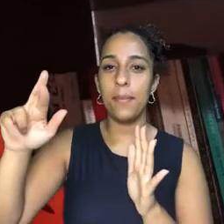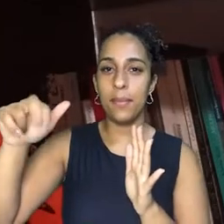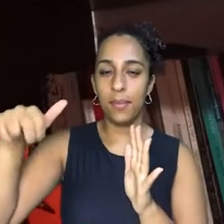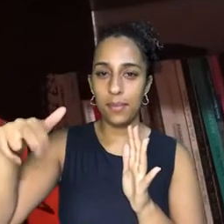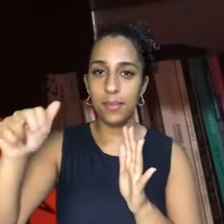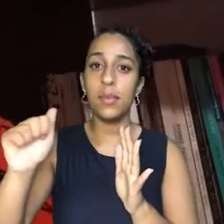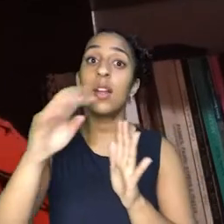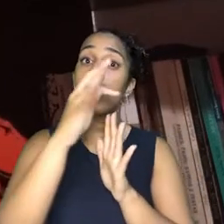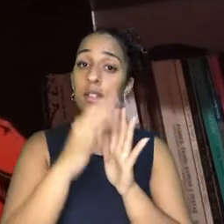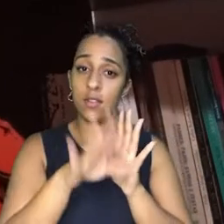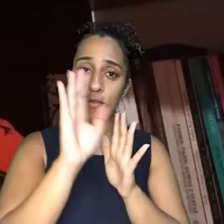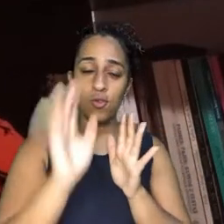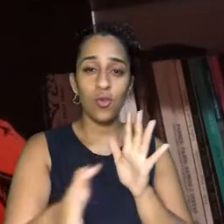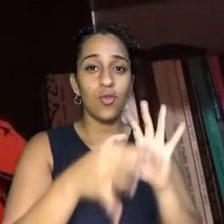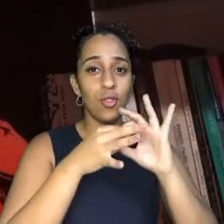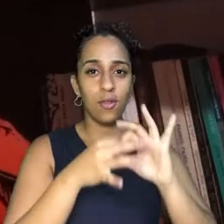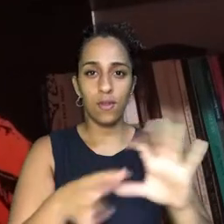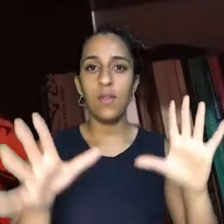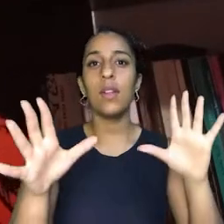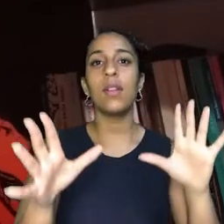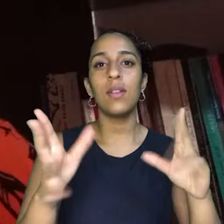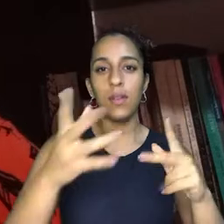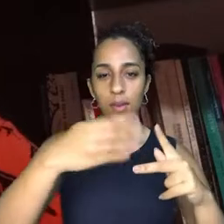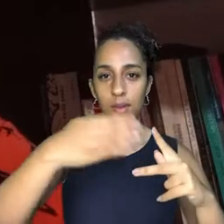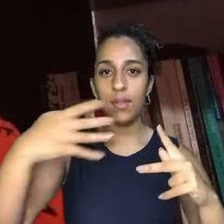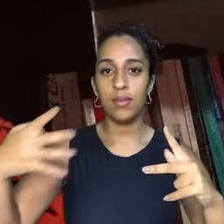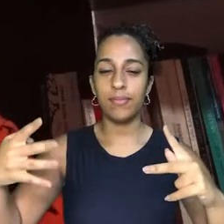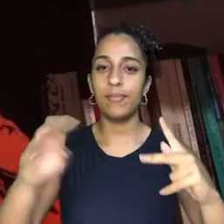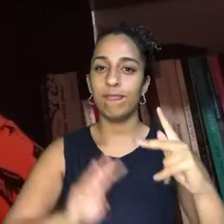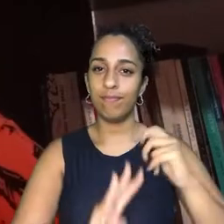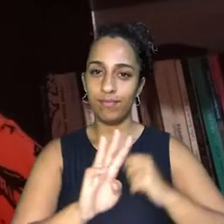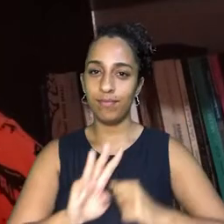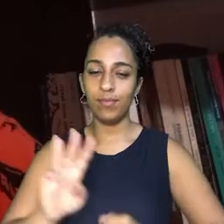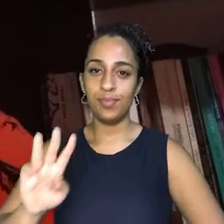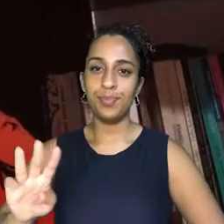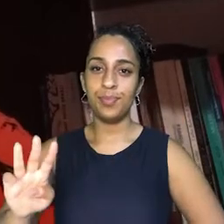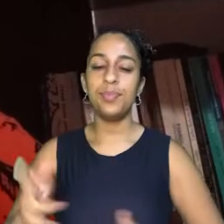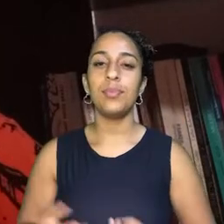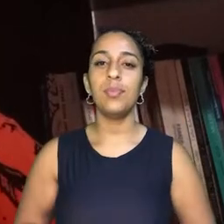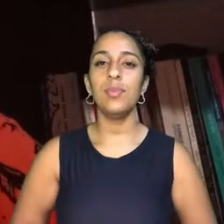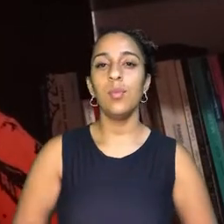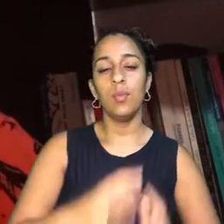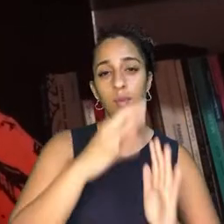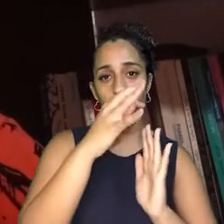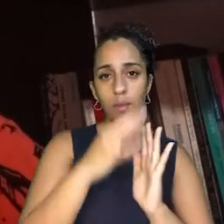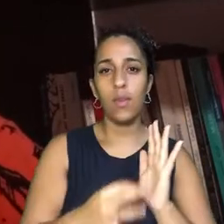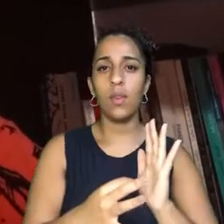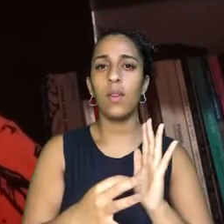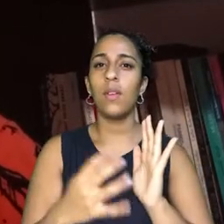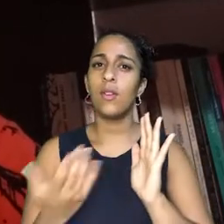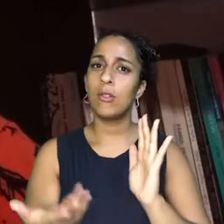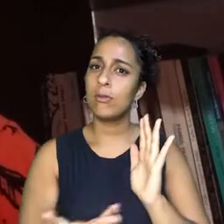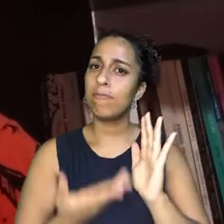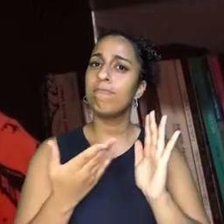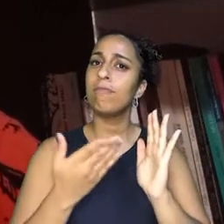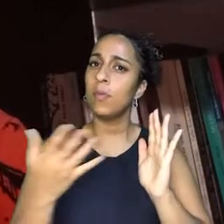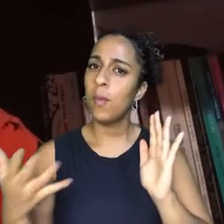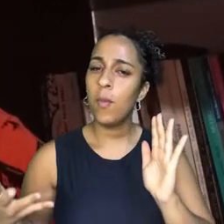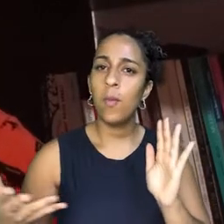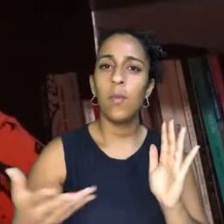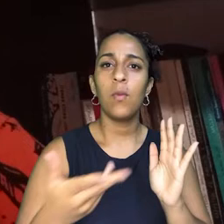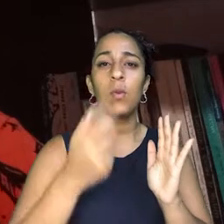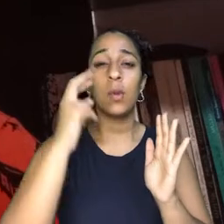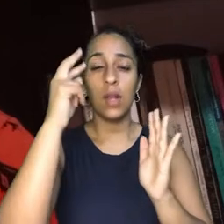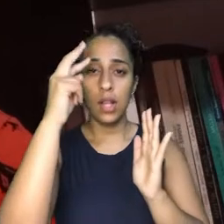texto esse que já está disponível no blog do Bicentenário o texto do Professor Geraldo é um texto bem